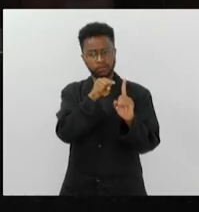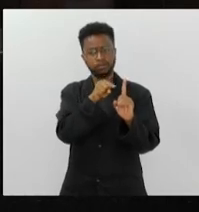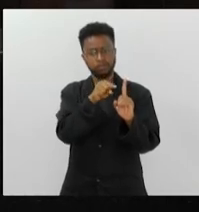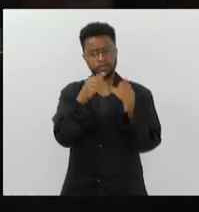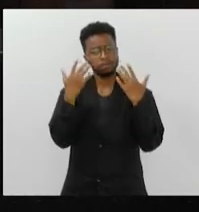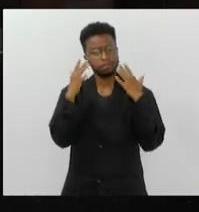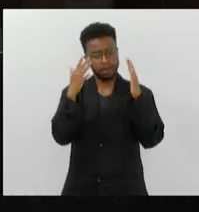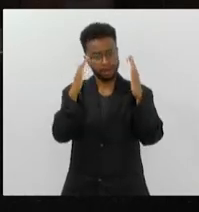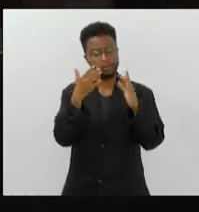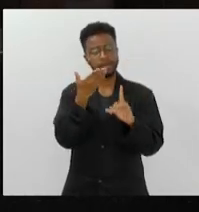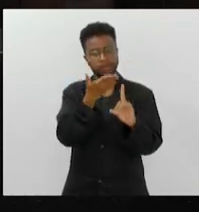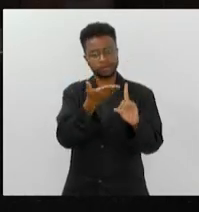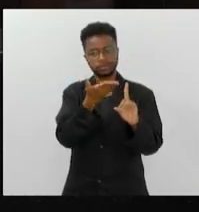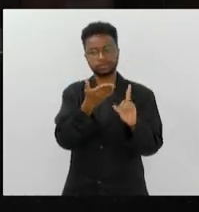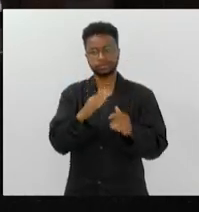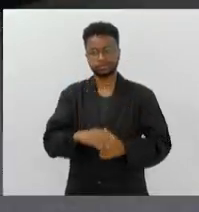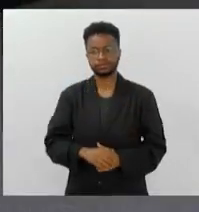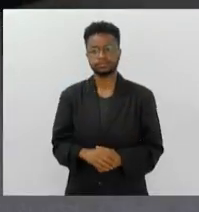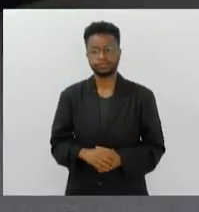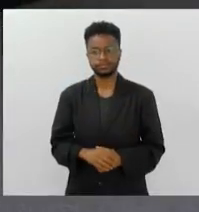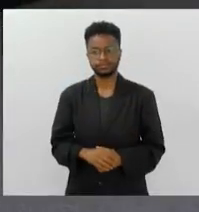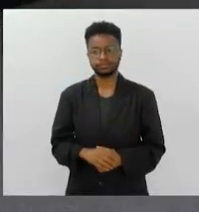Parabéns, senhor Orlandino.